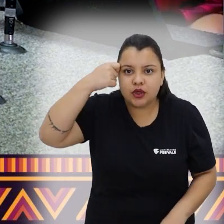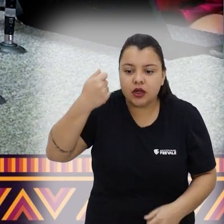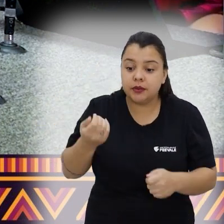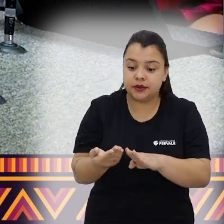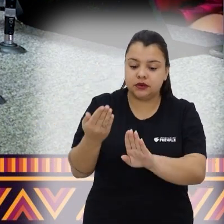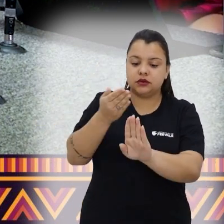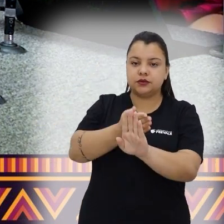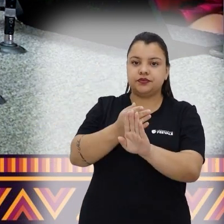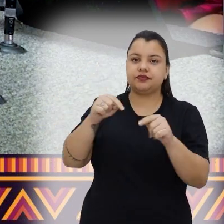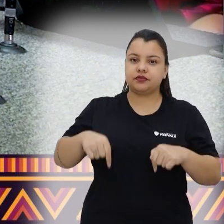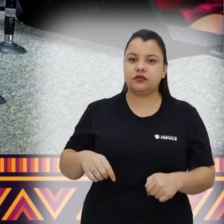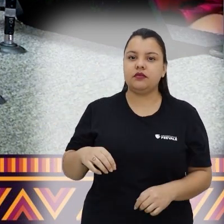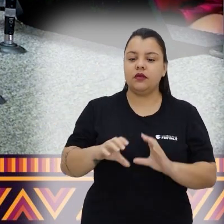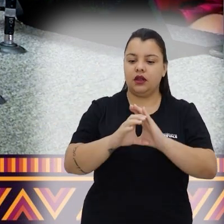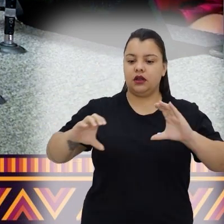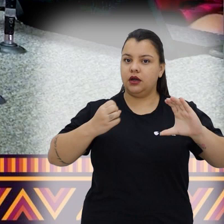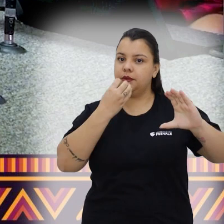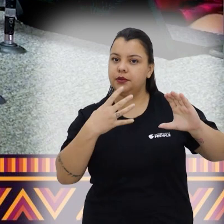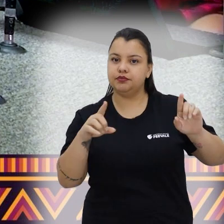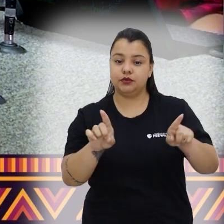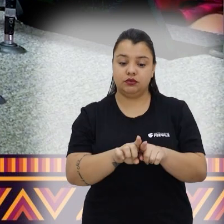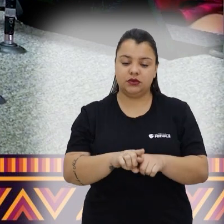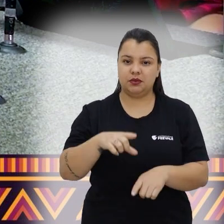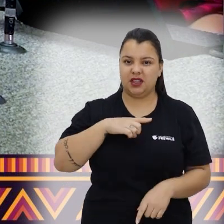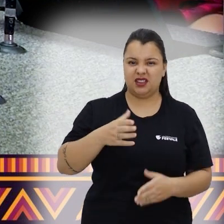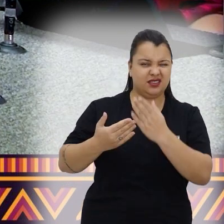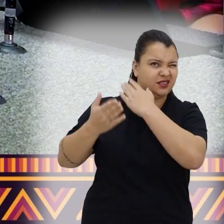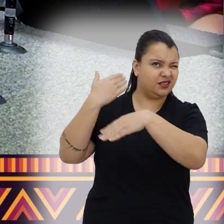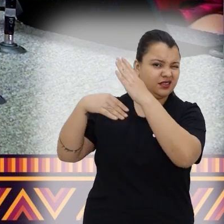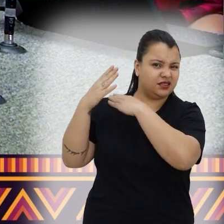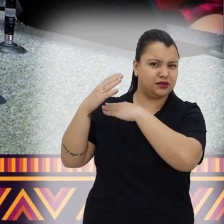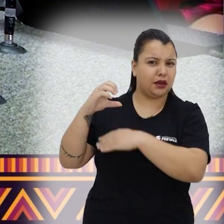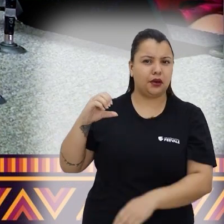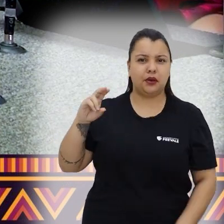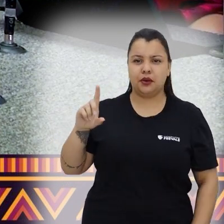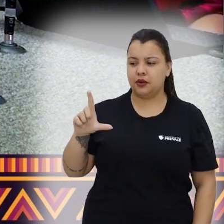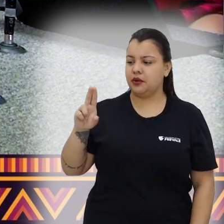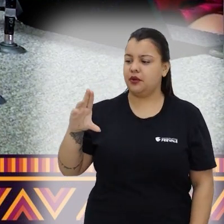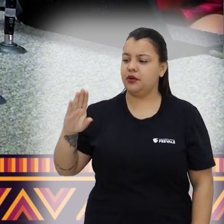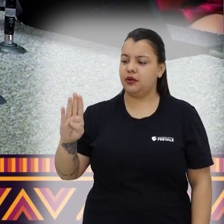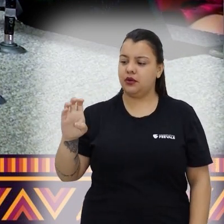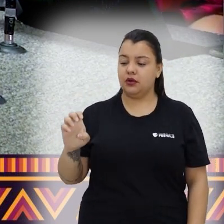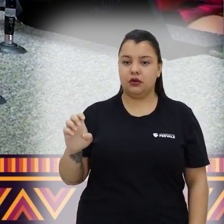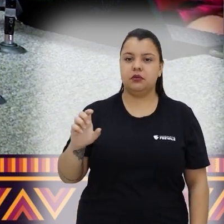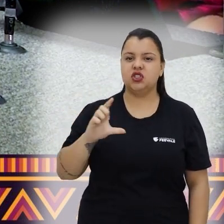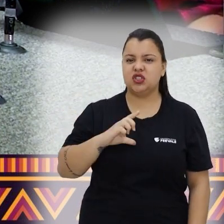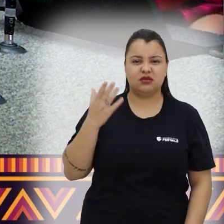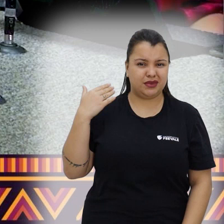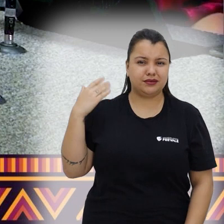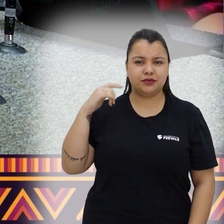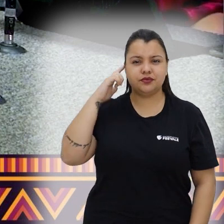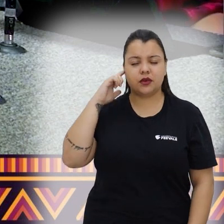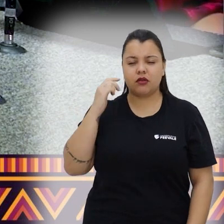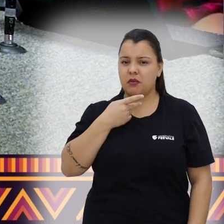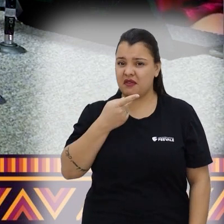isso aqui em Campo Bom também... existia. Tem um clube ali que depois, quando em algum momento foi me